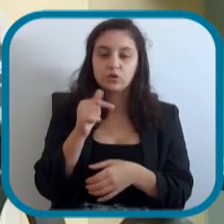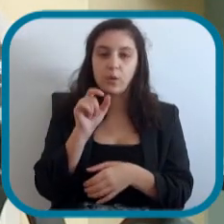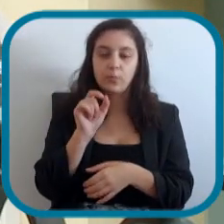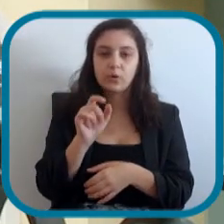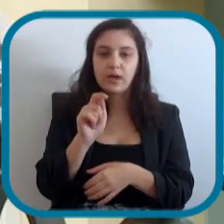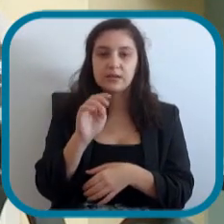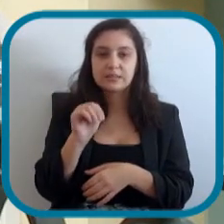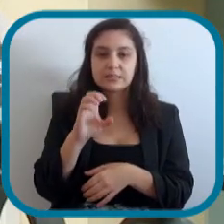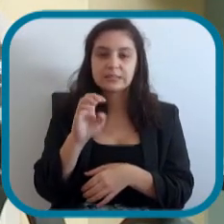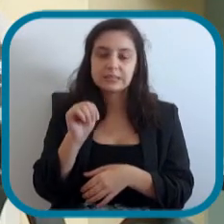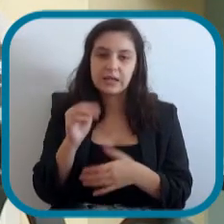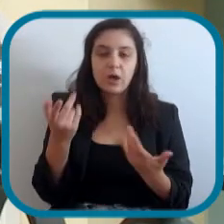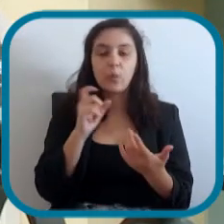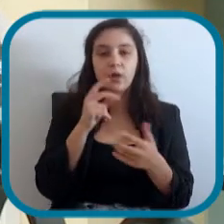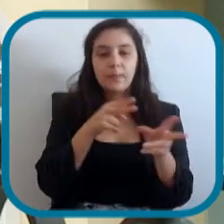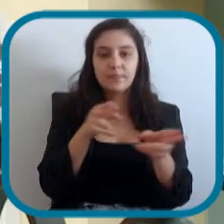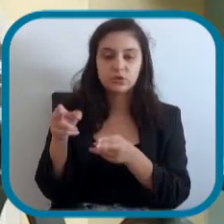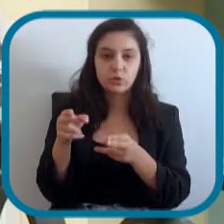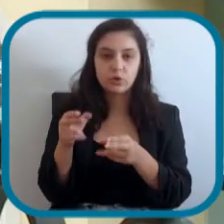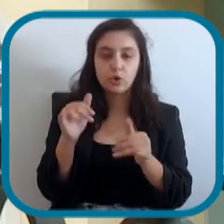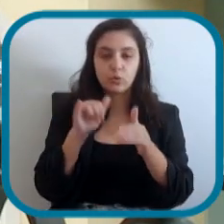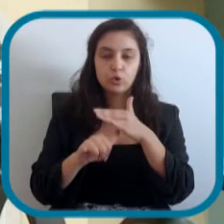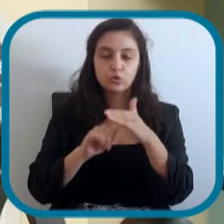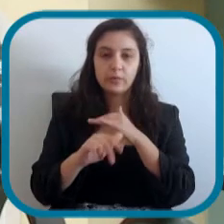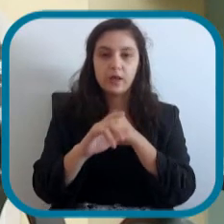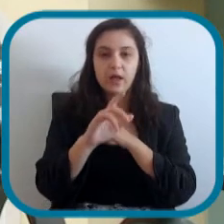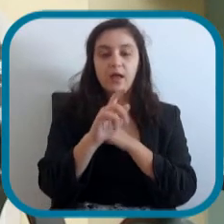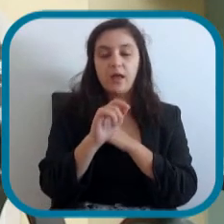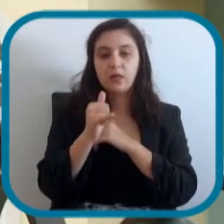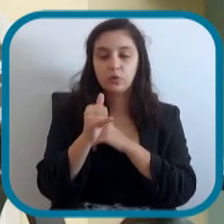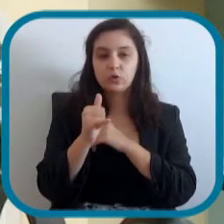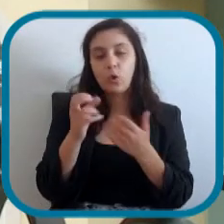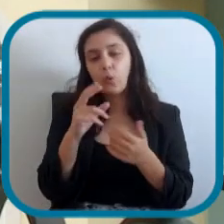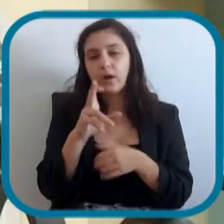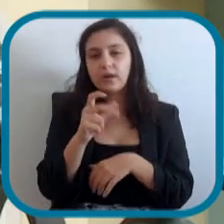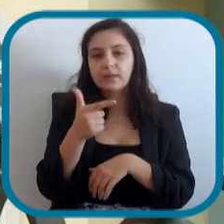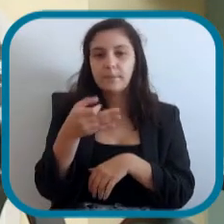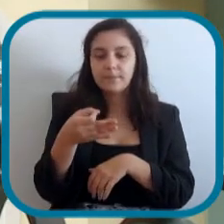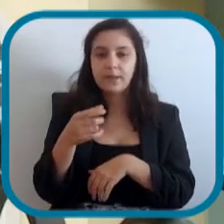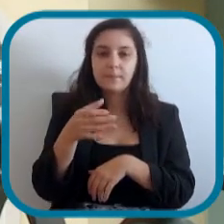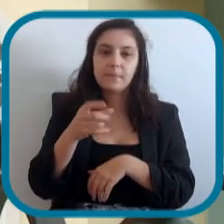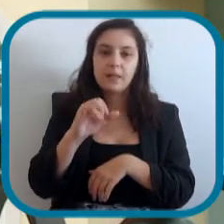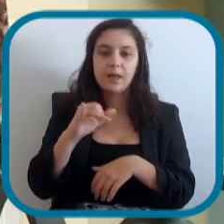Facebook, em e2.esques. Podes ainda ver os nossos episódios no YouTube, em